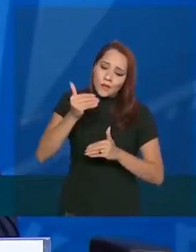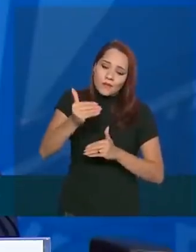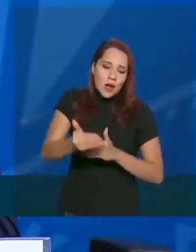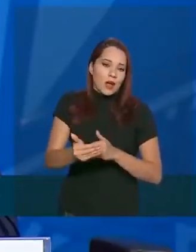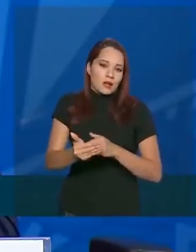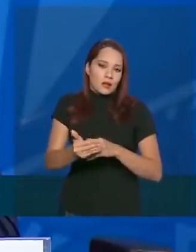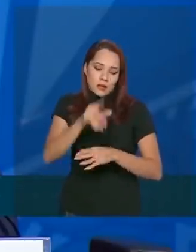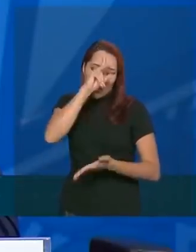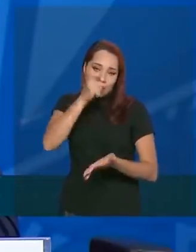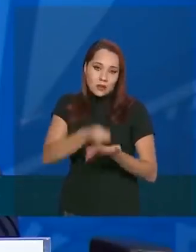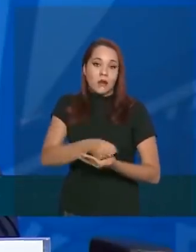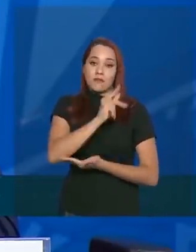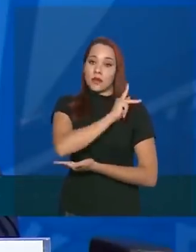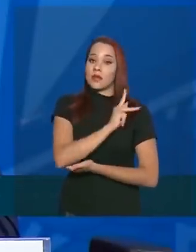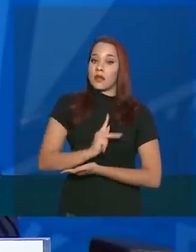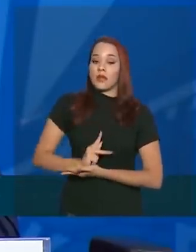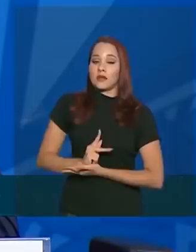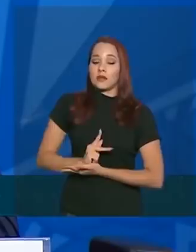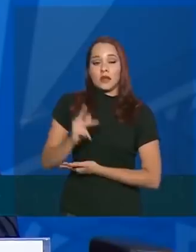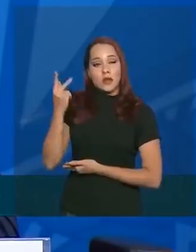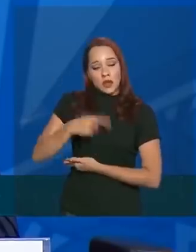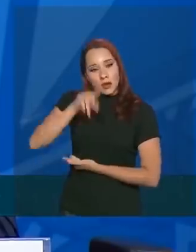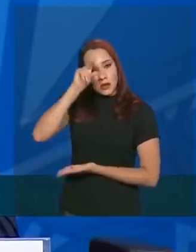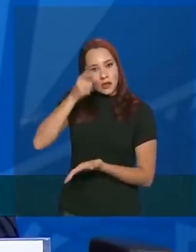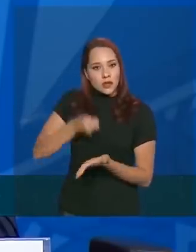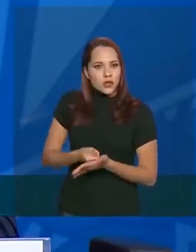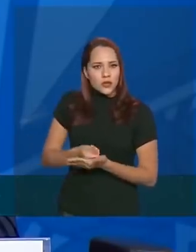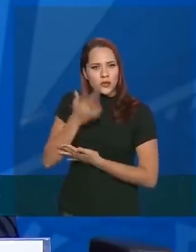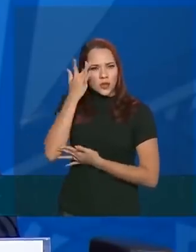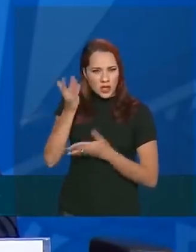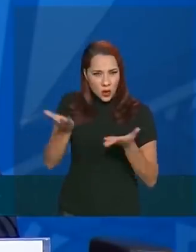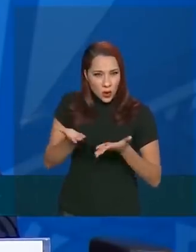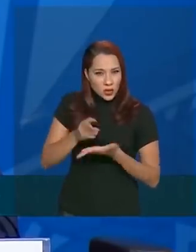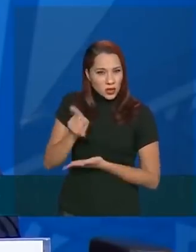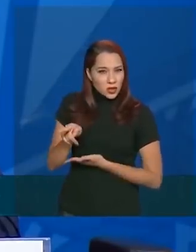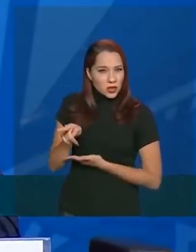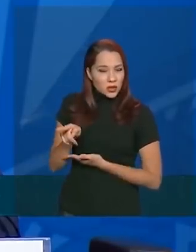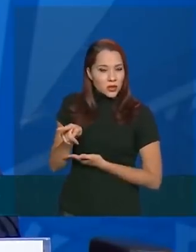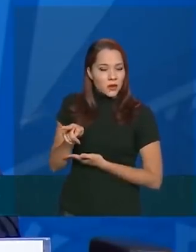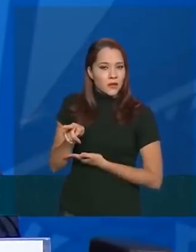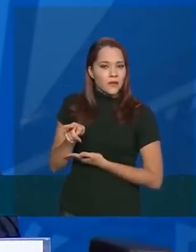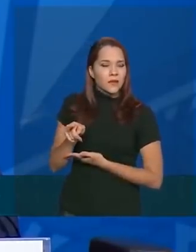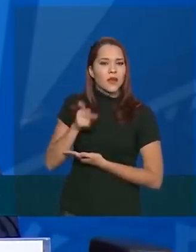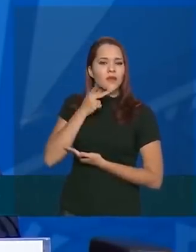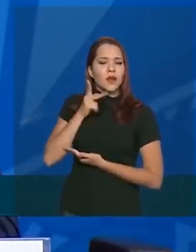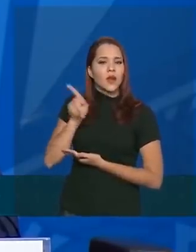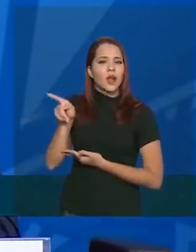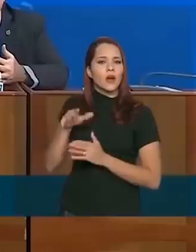presidente que ele decidiu isso aí, isso aí saiu hoje, isso. Ele acabou de falar com o Alvorada.